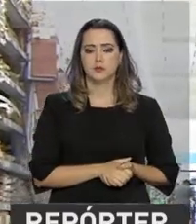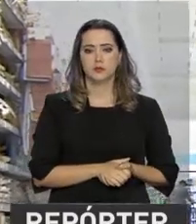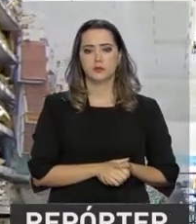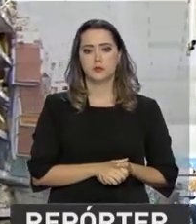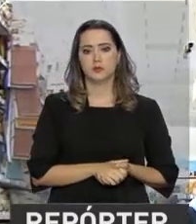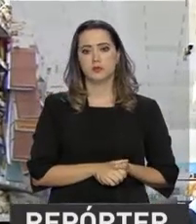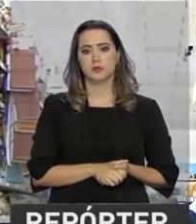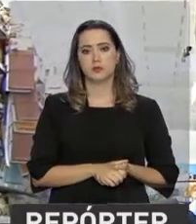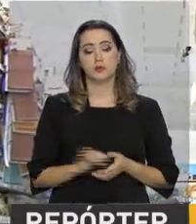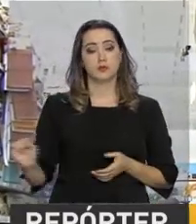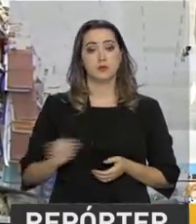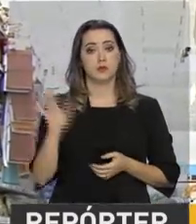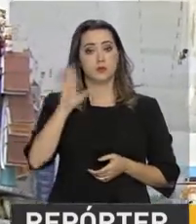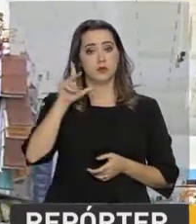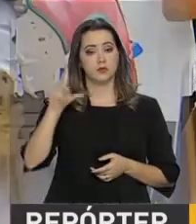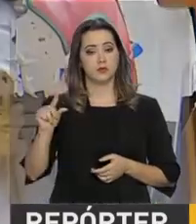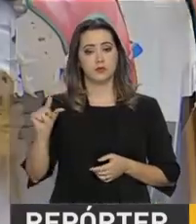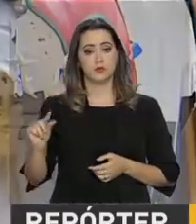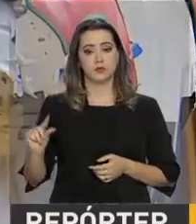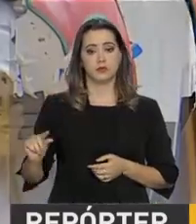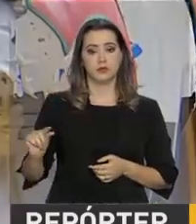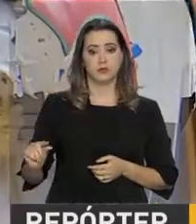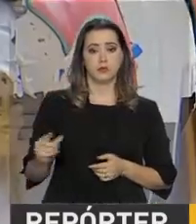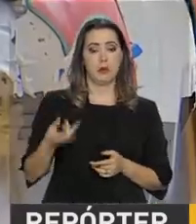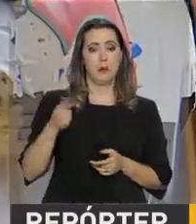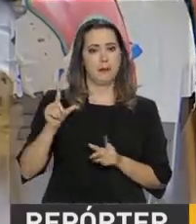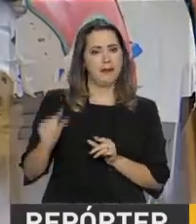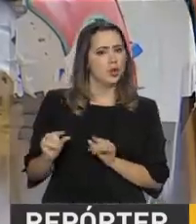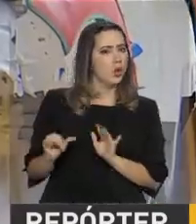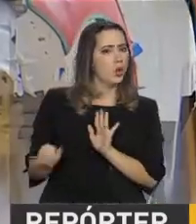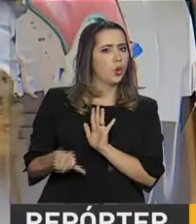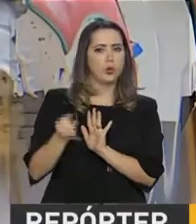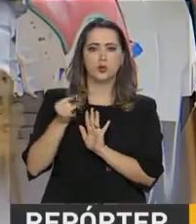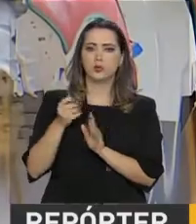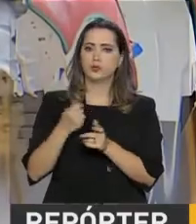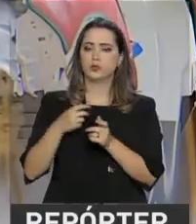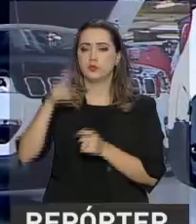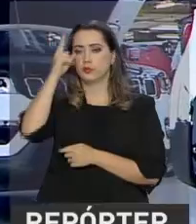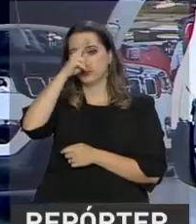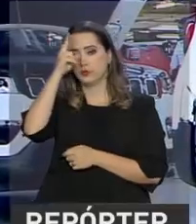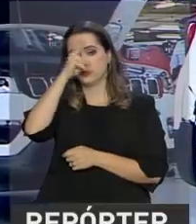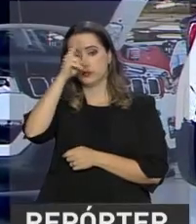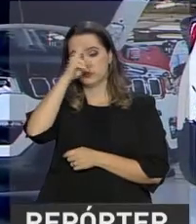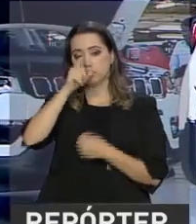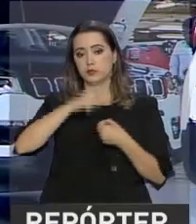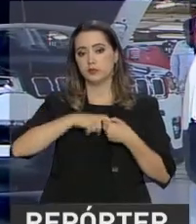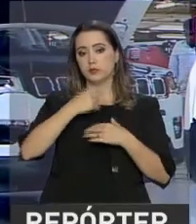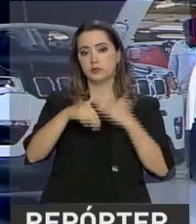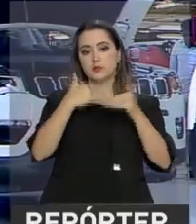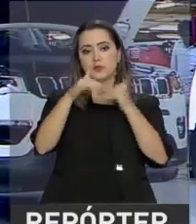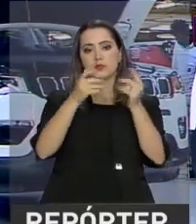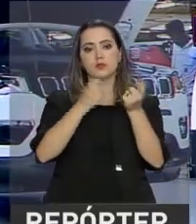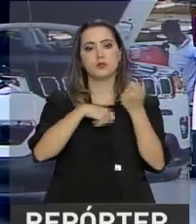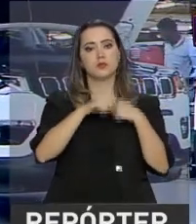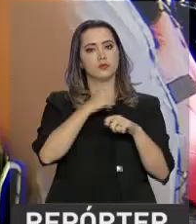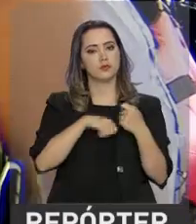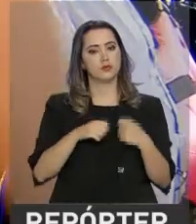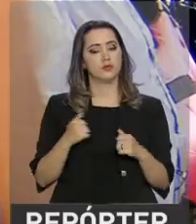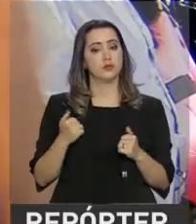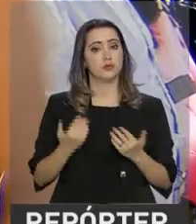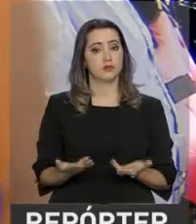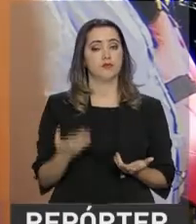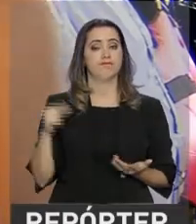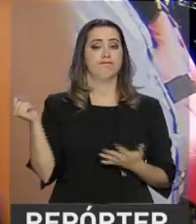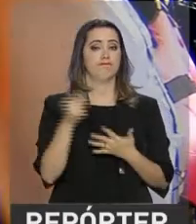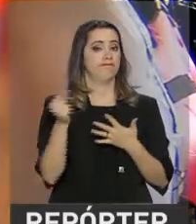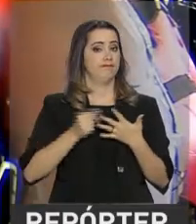inflação em queda a menor taxa básica de juros da história retomada do crescimento do país